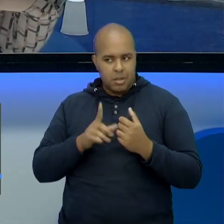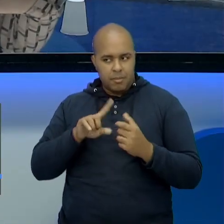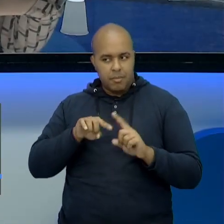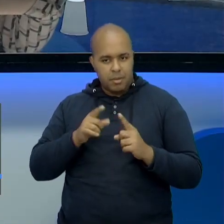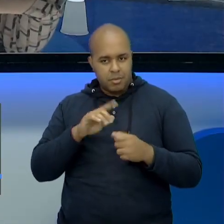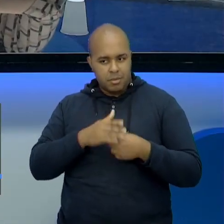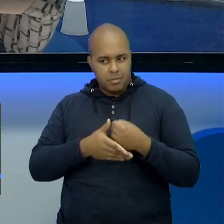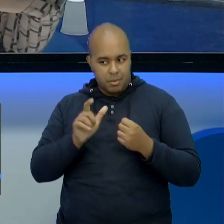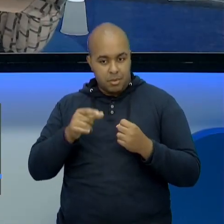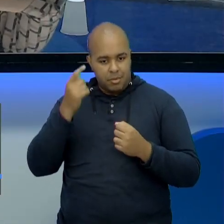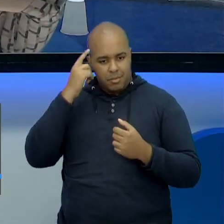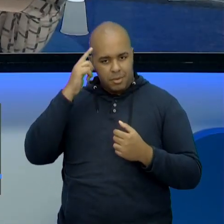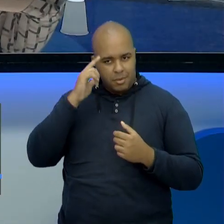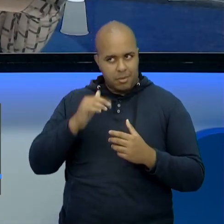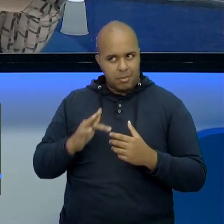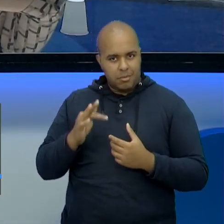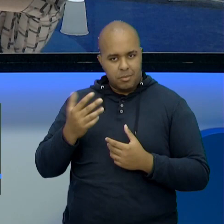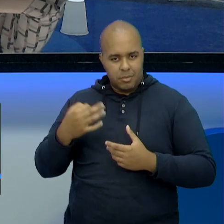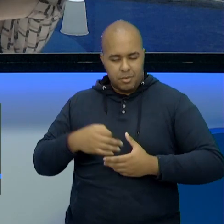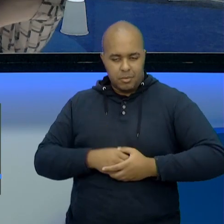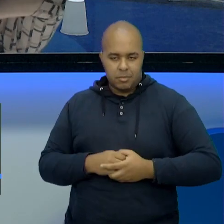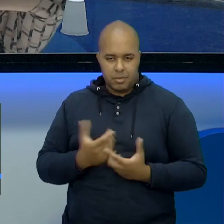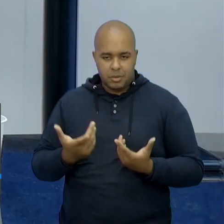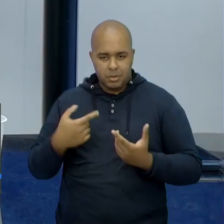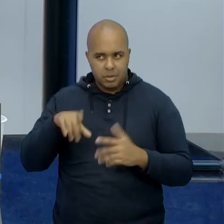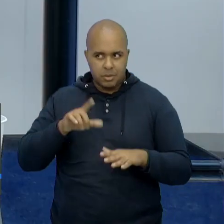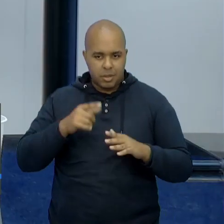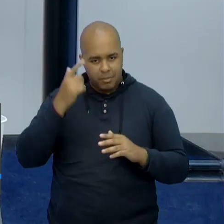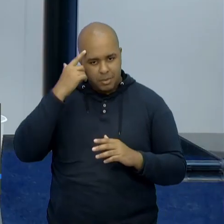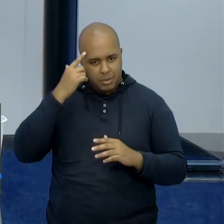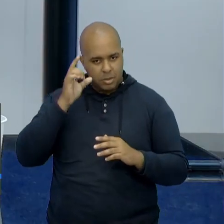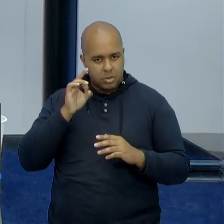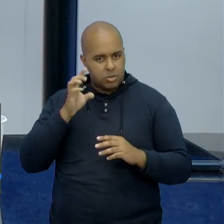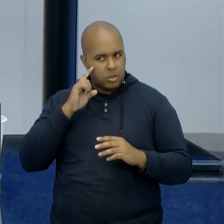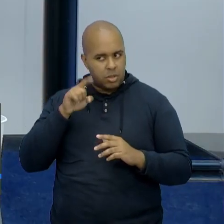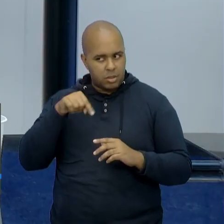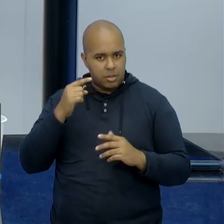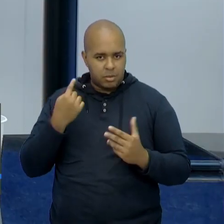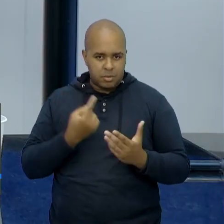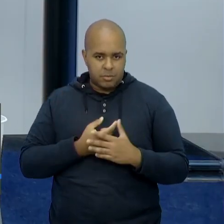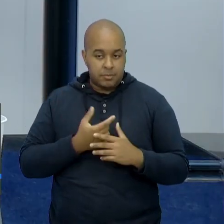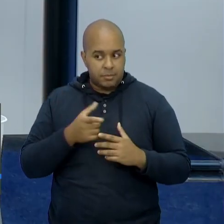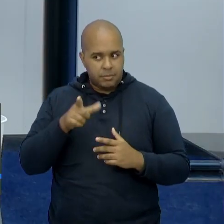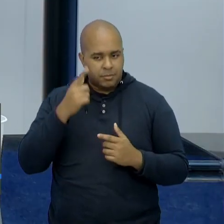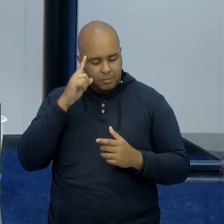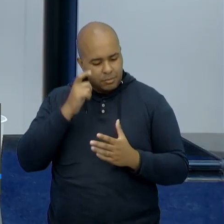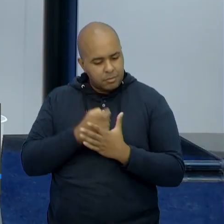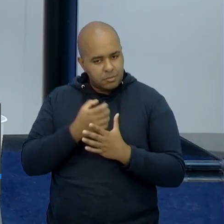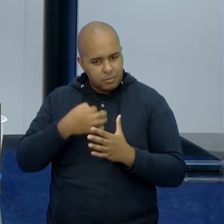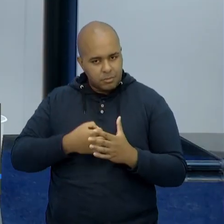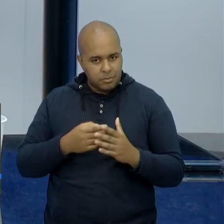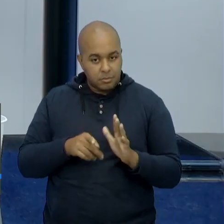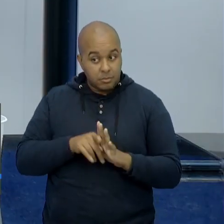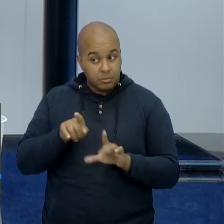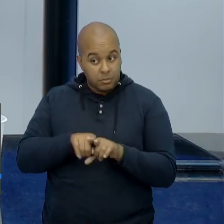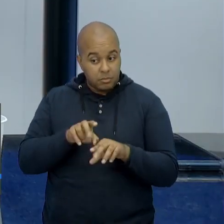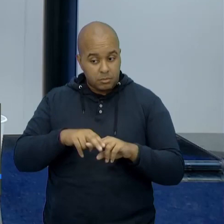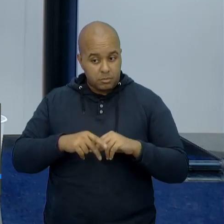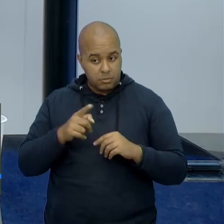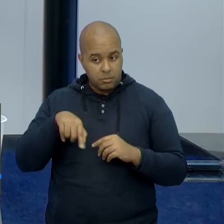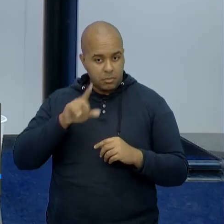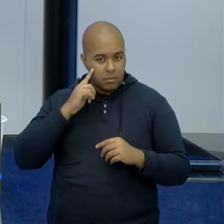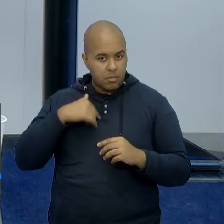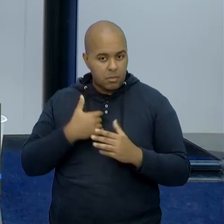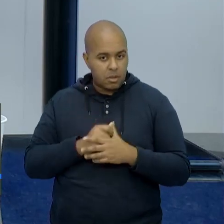isso, é a gente pensar nas gerações futuras. A gente não está pensando só na nossa. Você definiu muito bem. E por isso que